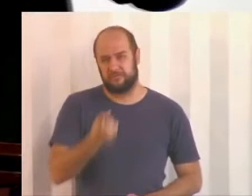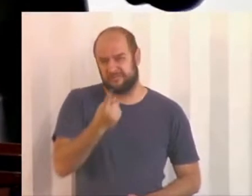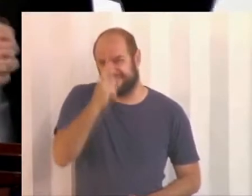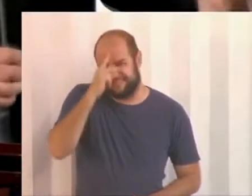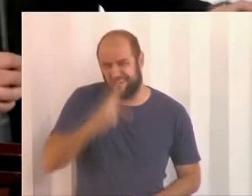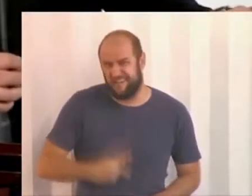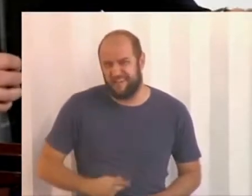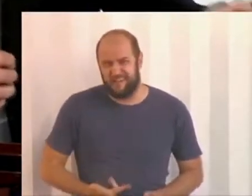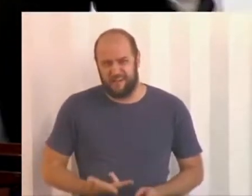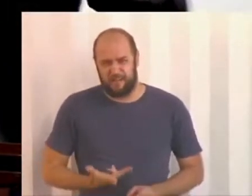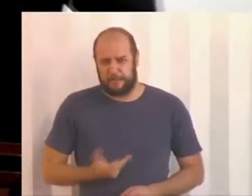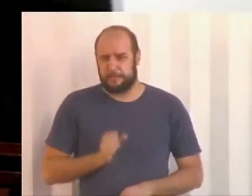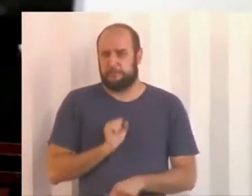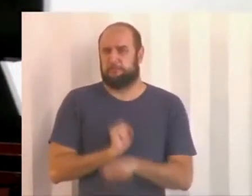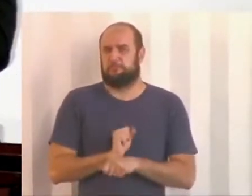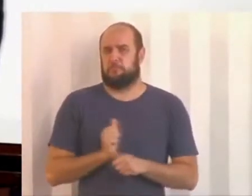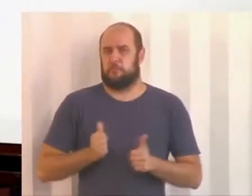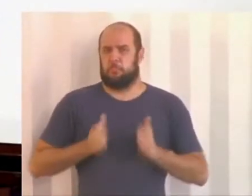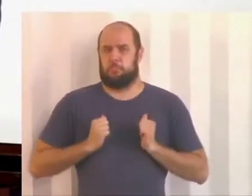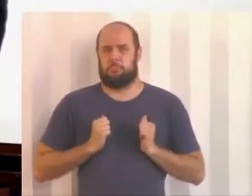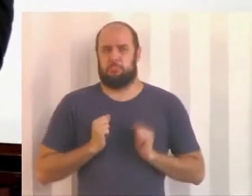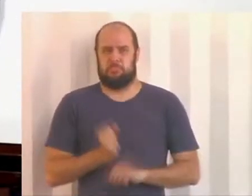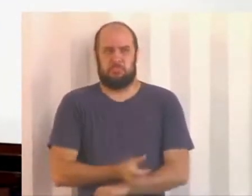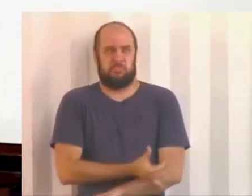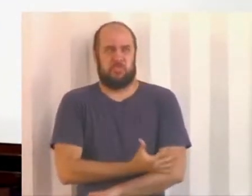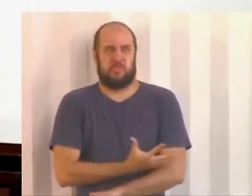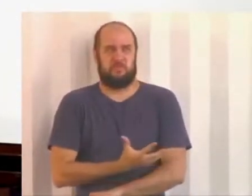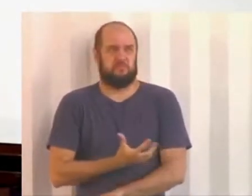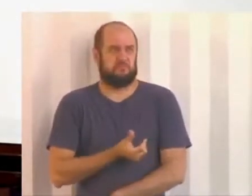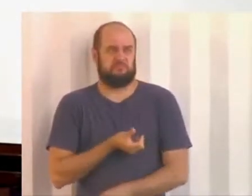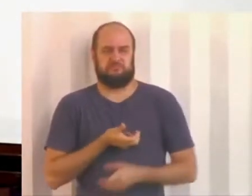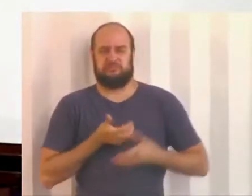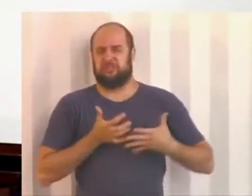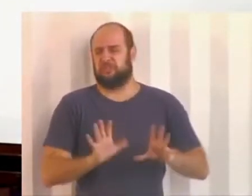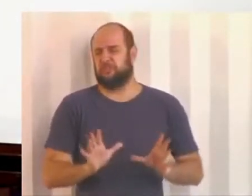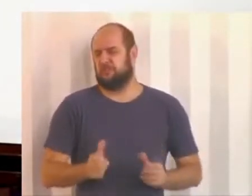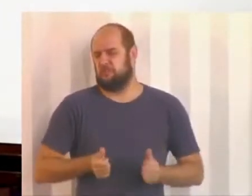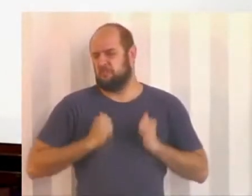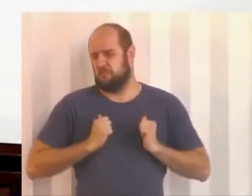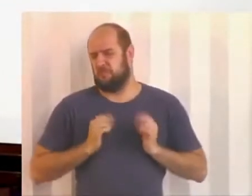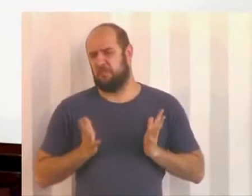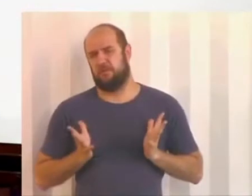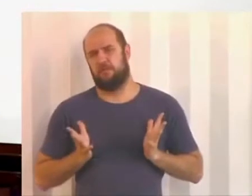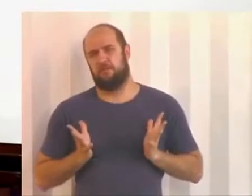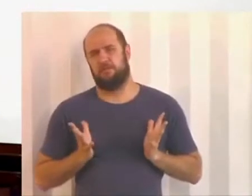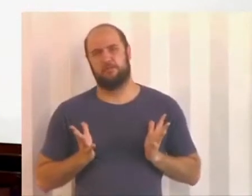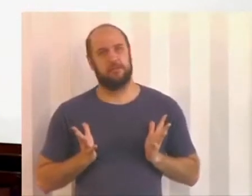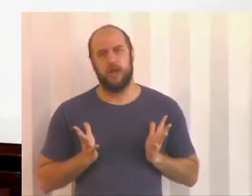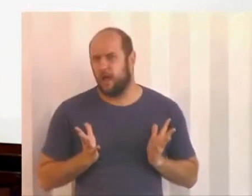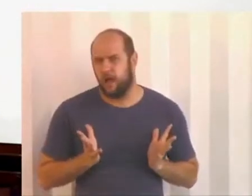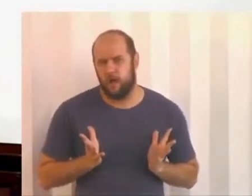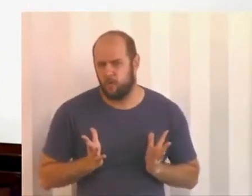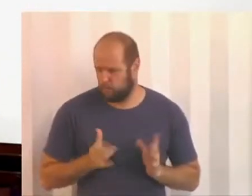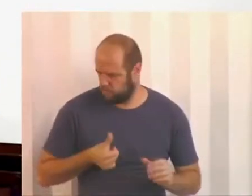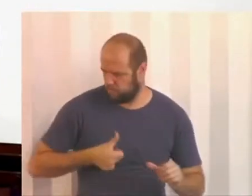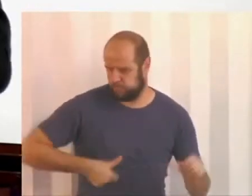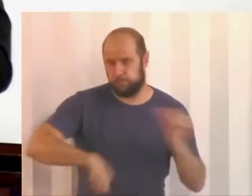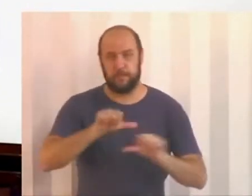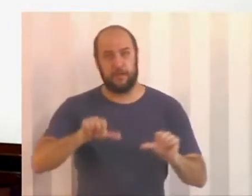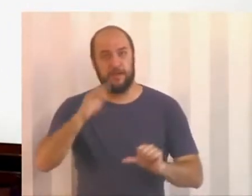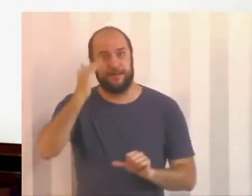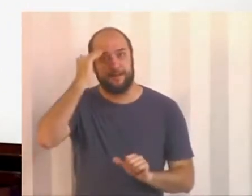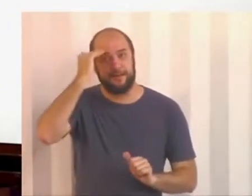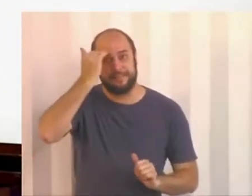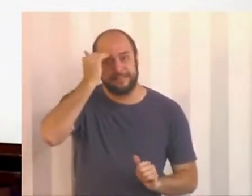esperar sentir algo que você não quer sentir e você não vai fazer. Mas se você de fato entender que